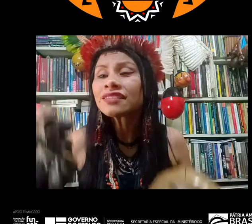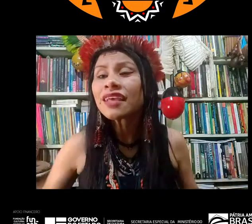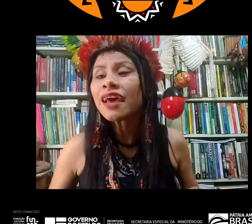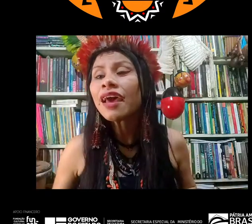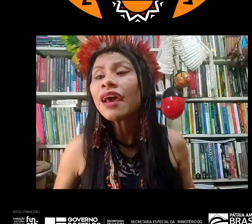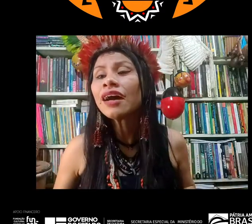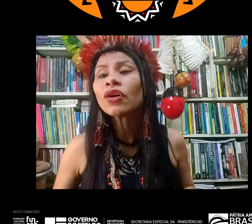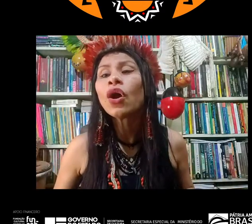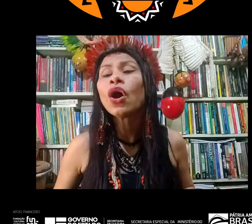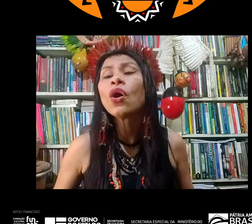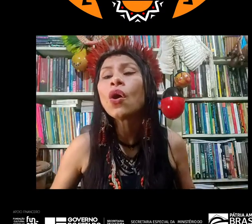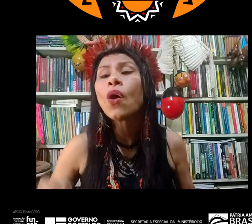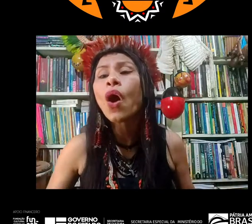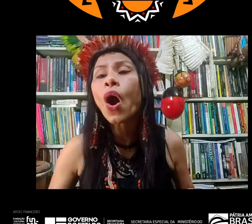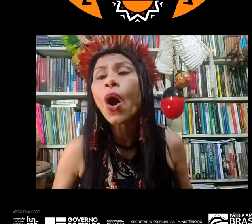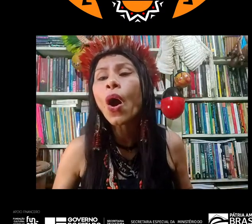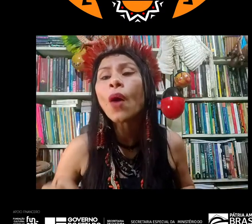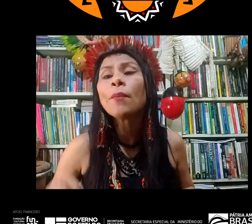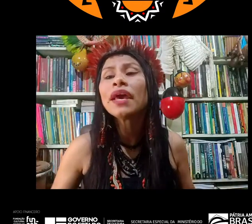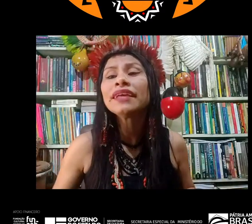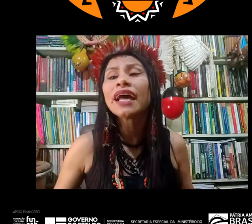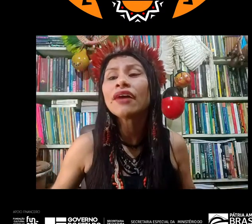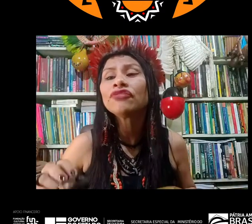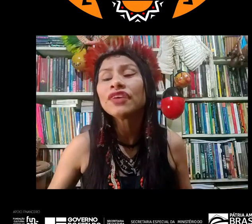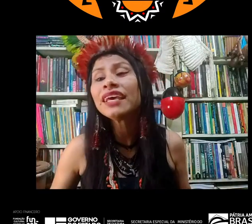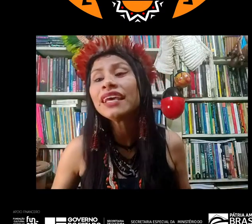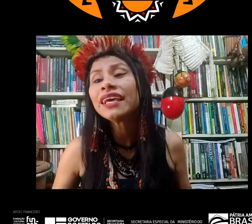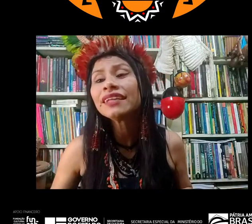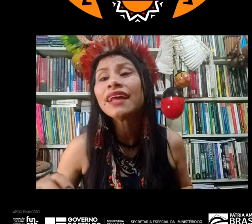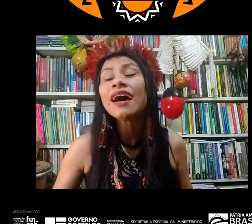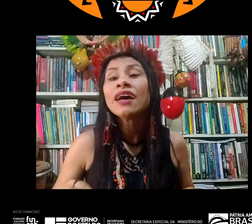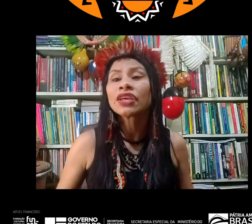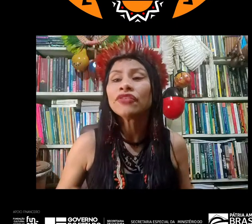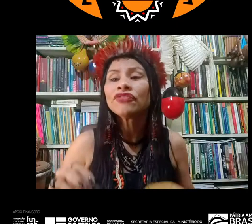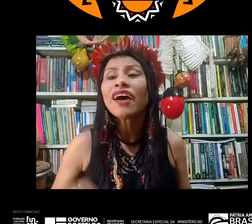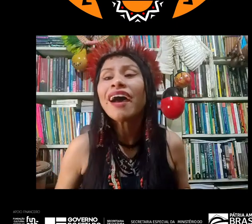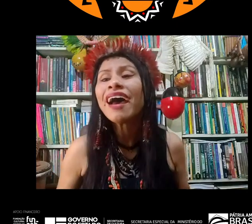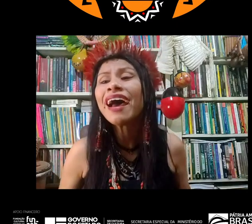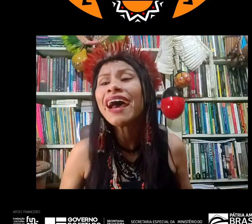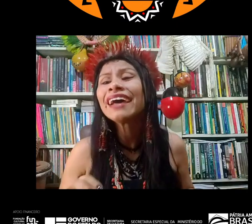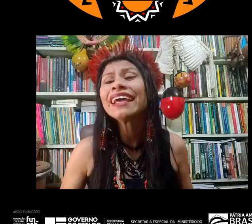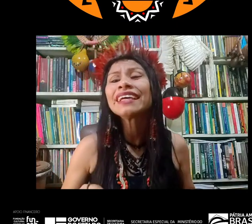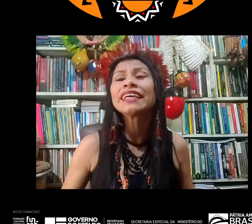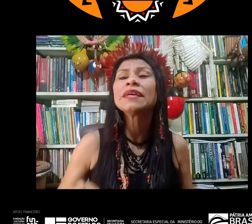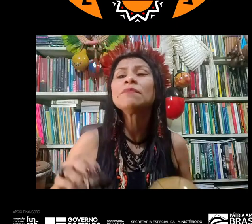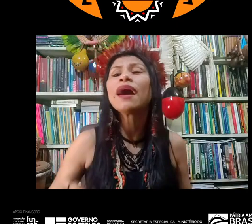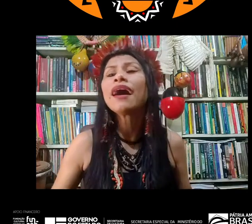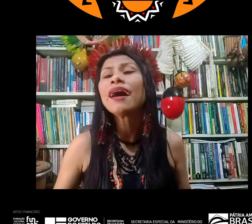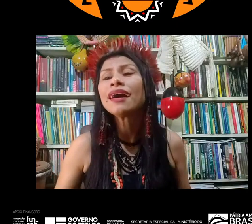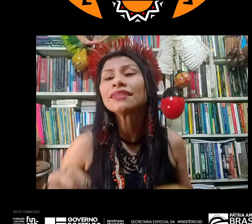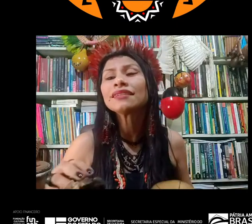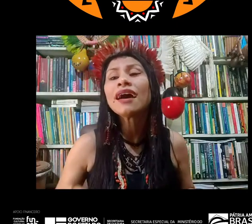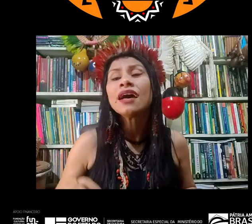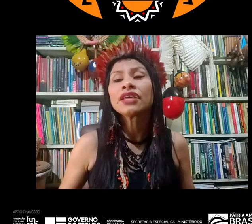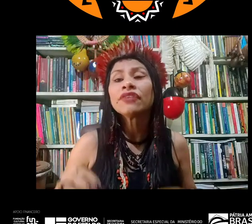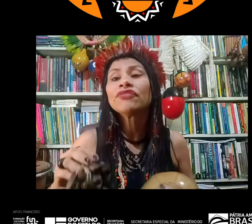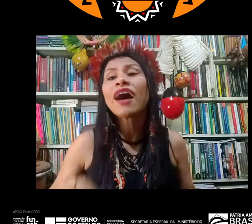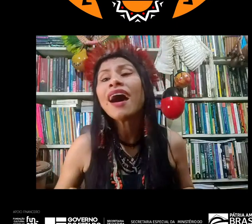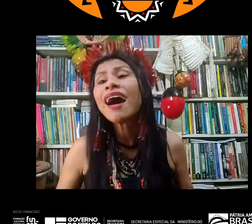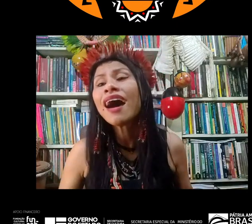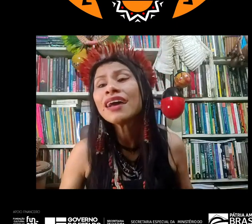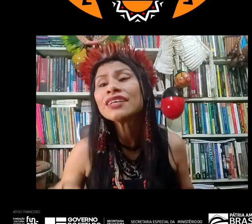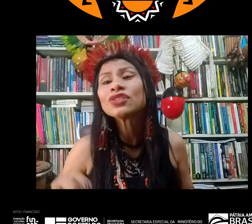que fazer com na vida que pele, que mata,